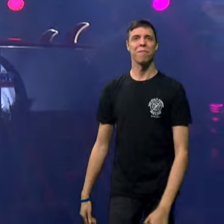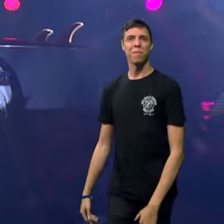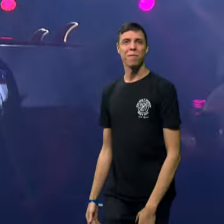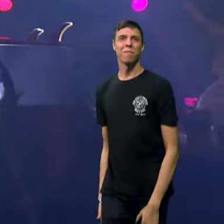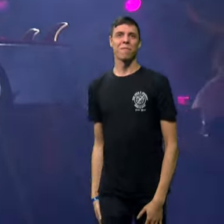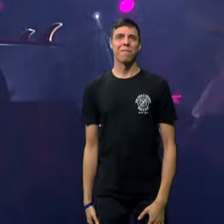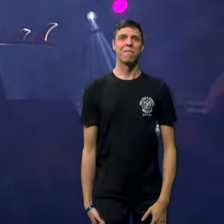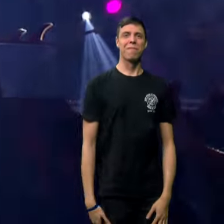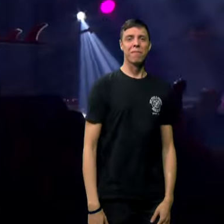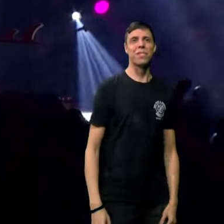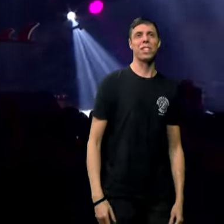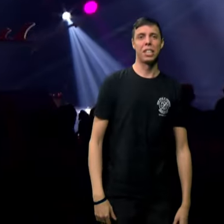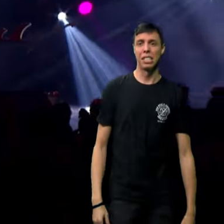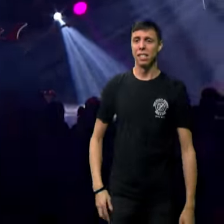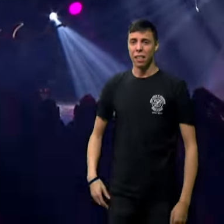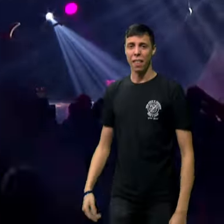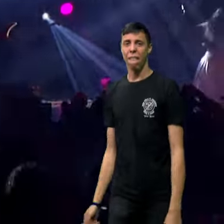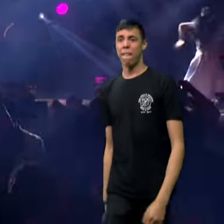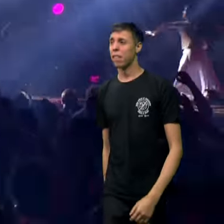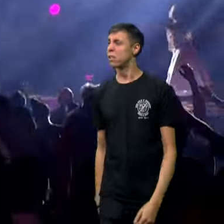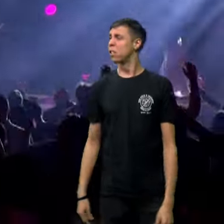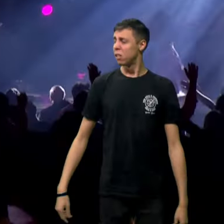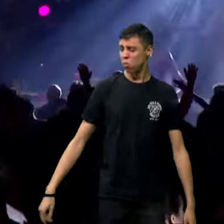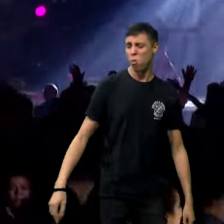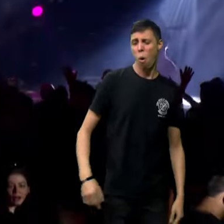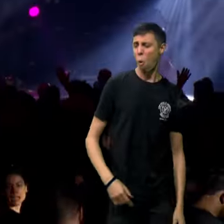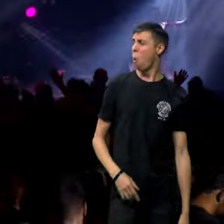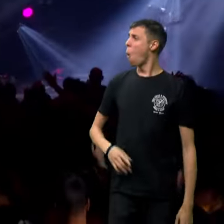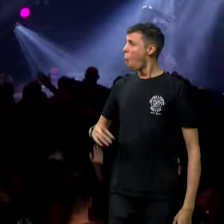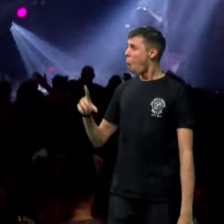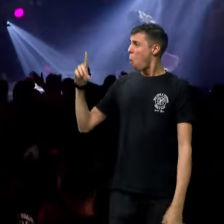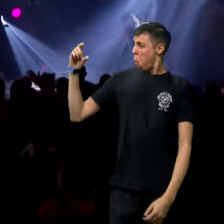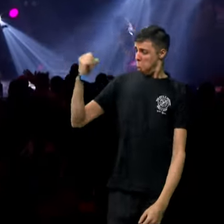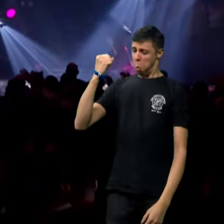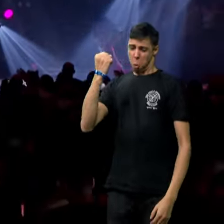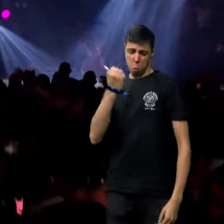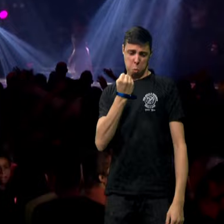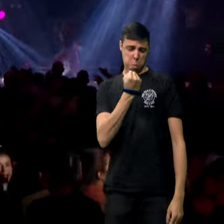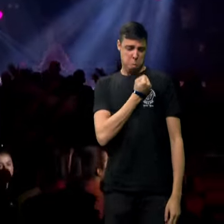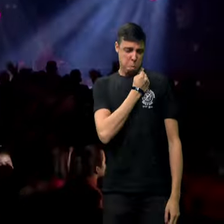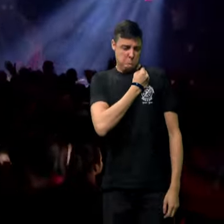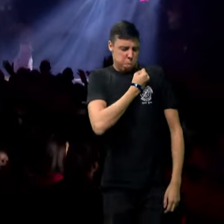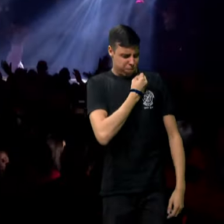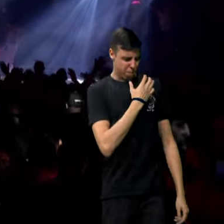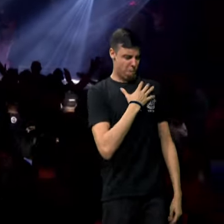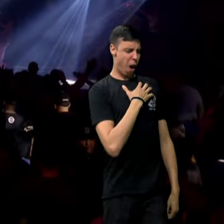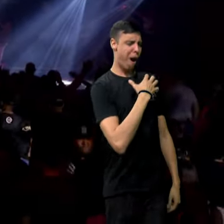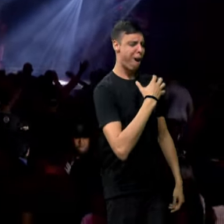Como um selo em meu coração.